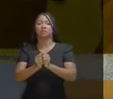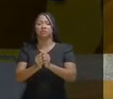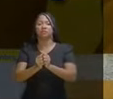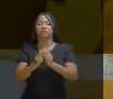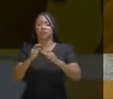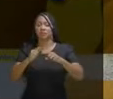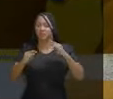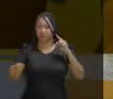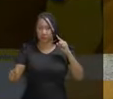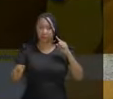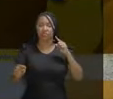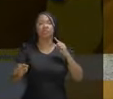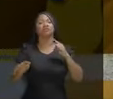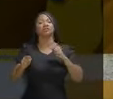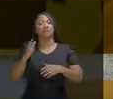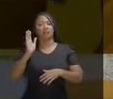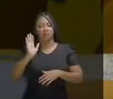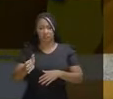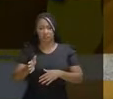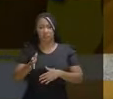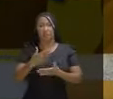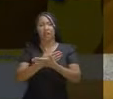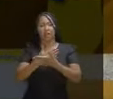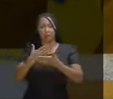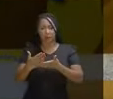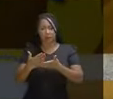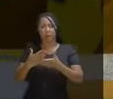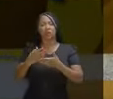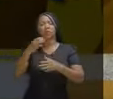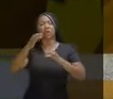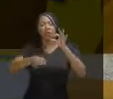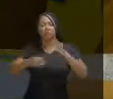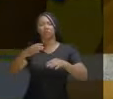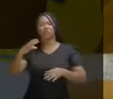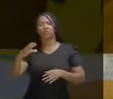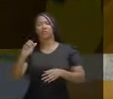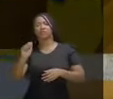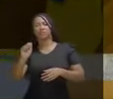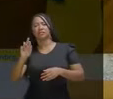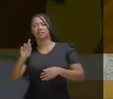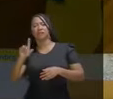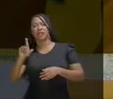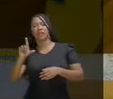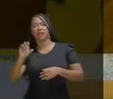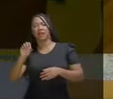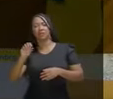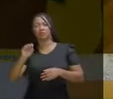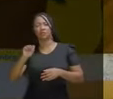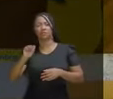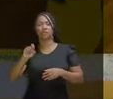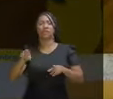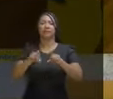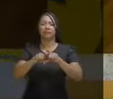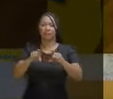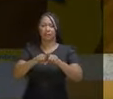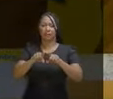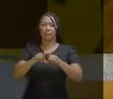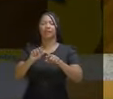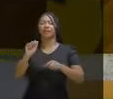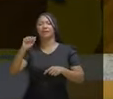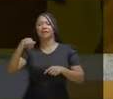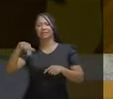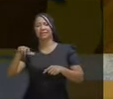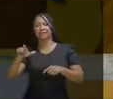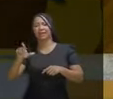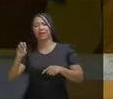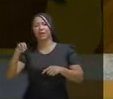a divergência que foi inaugurada pelo juiz Carlos Torque, depois abraçada pelo juiz Anselmo